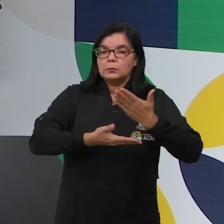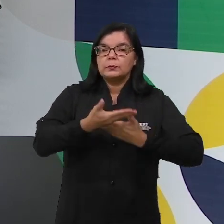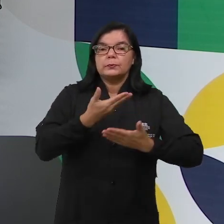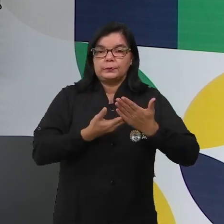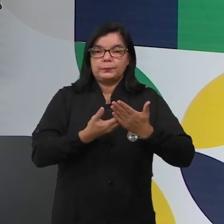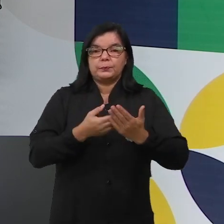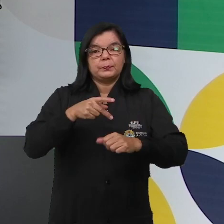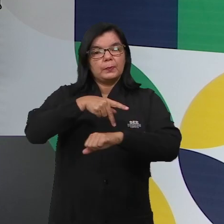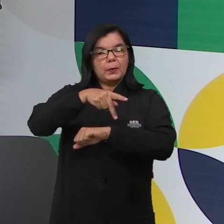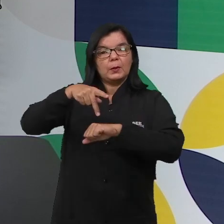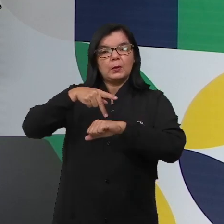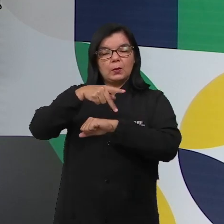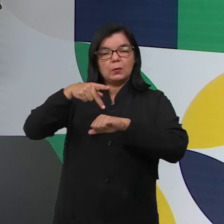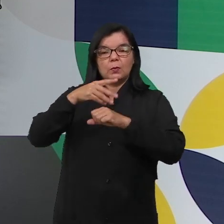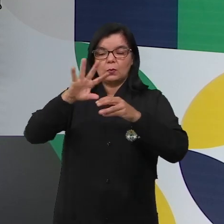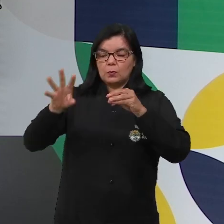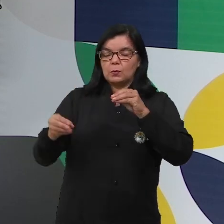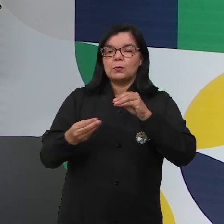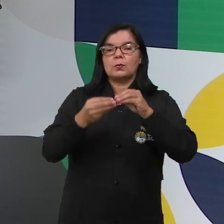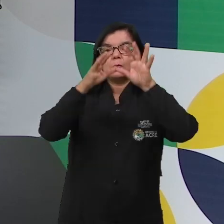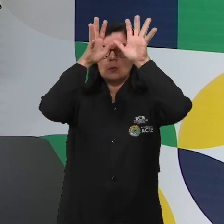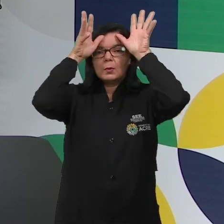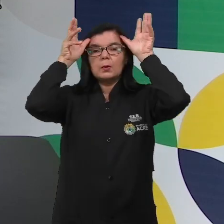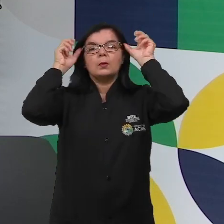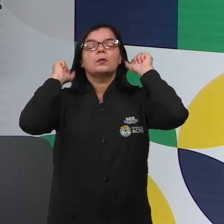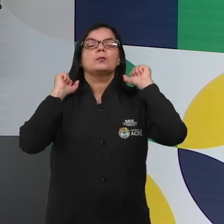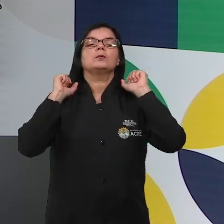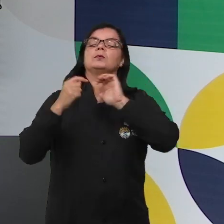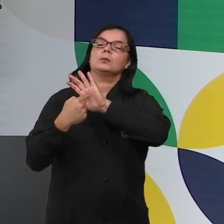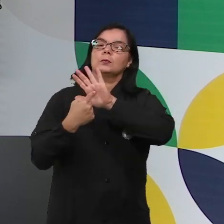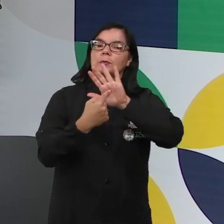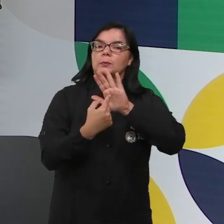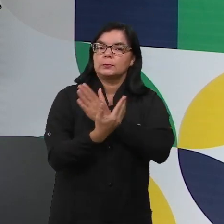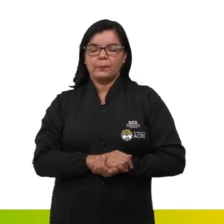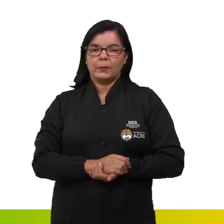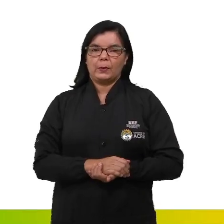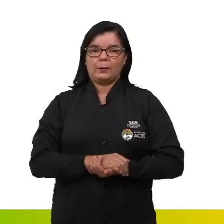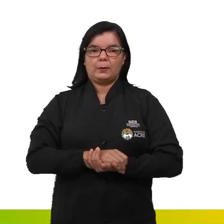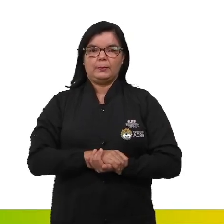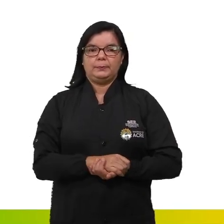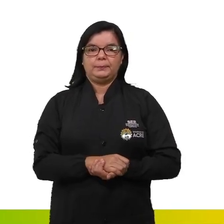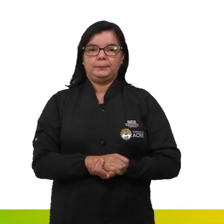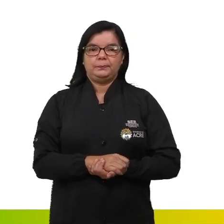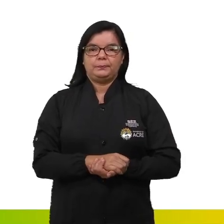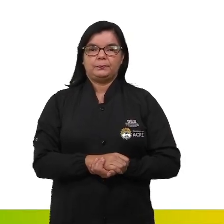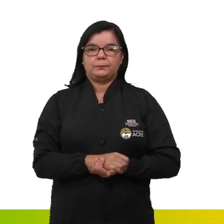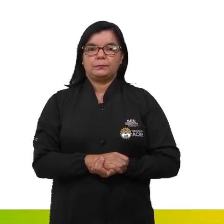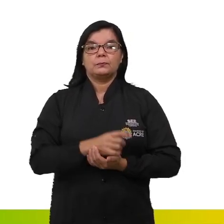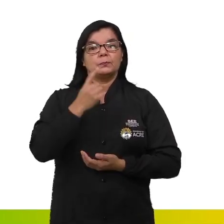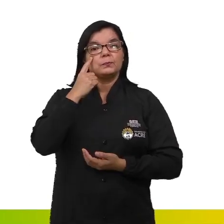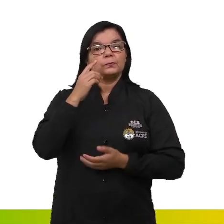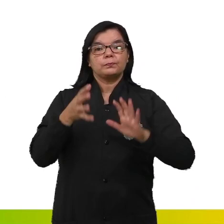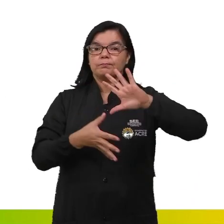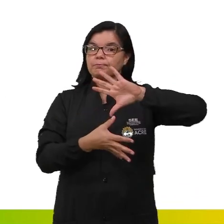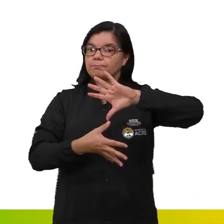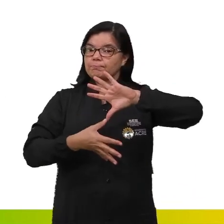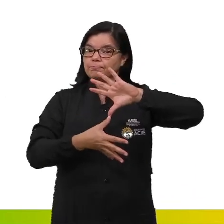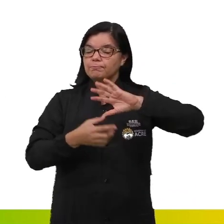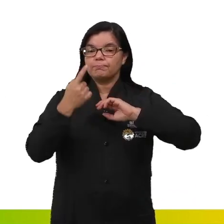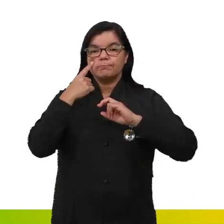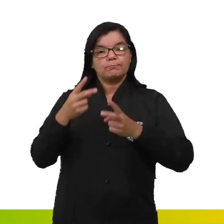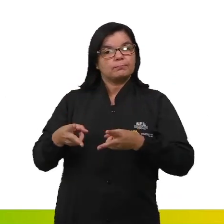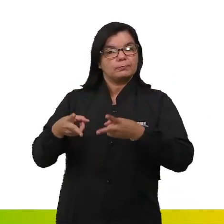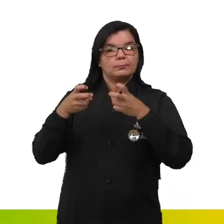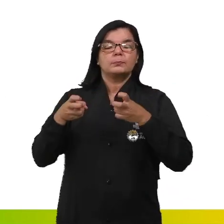ao nosso país, incluindo o Acre, que eu já quero mostrar logo para vocês. Vamos para o mapa, então. Olha o que a gente